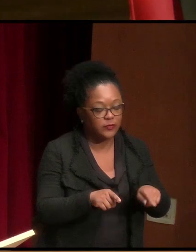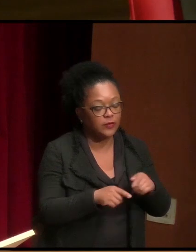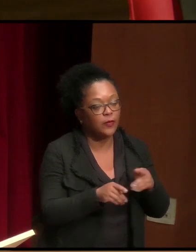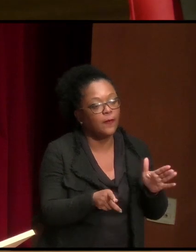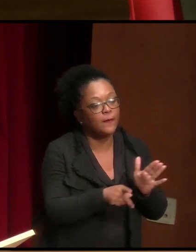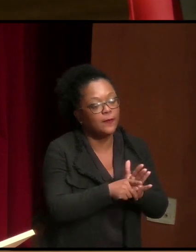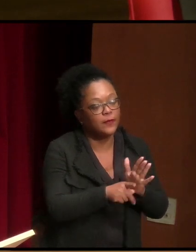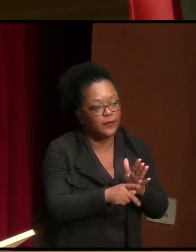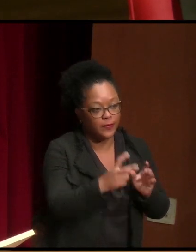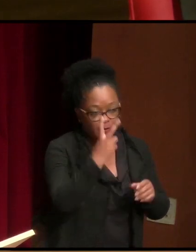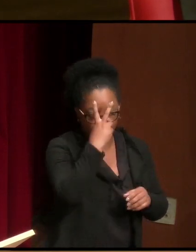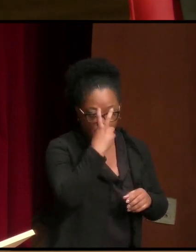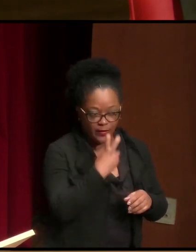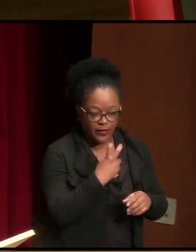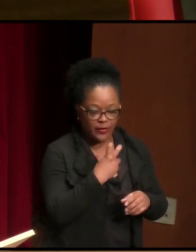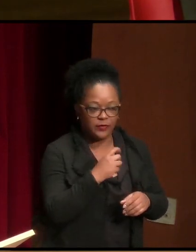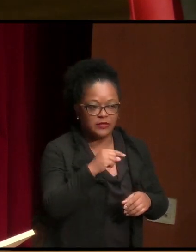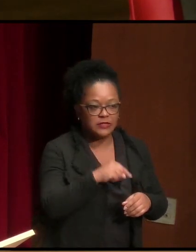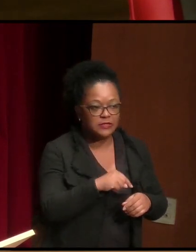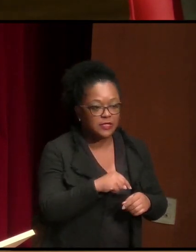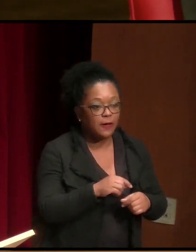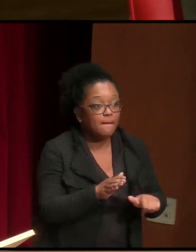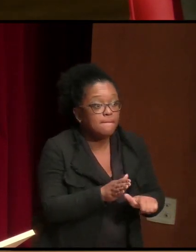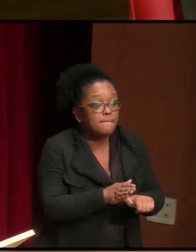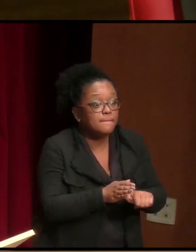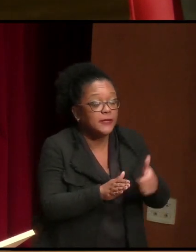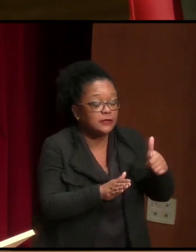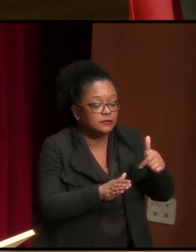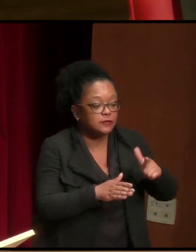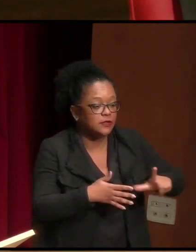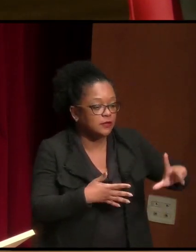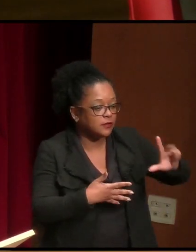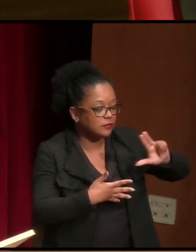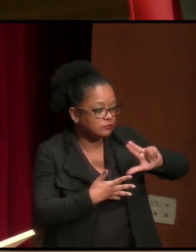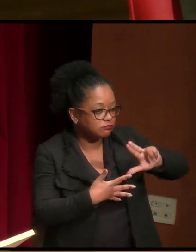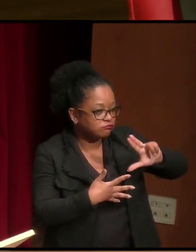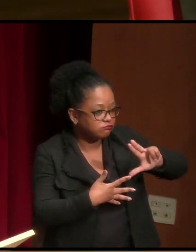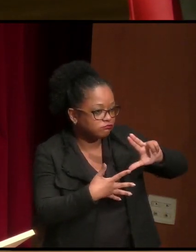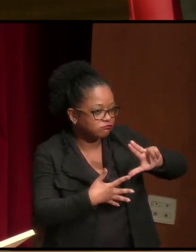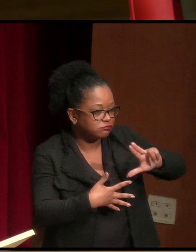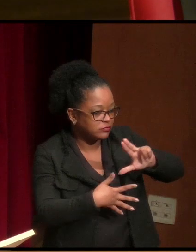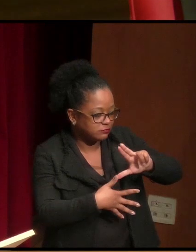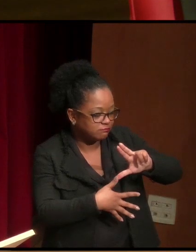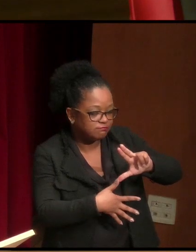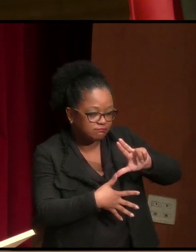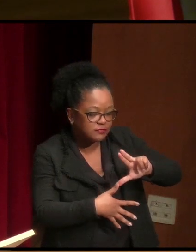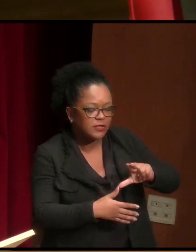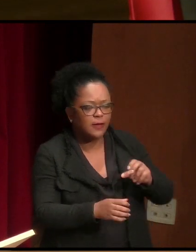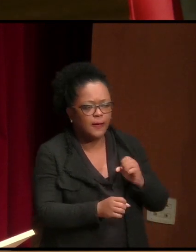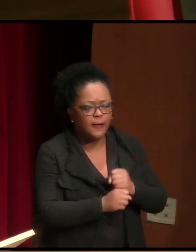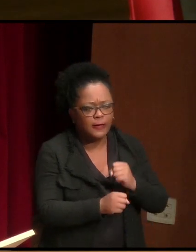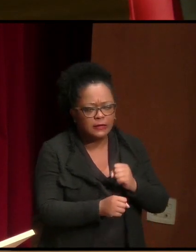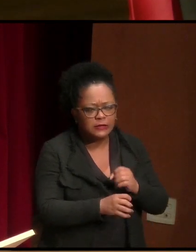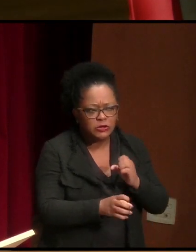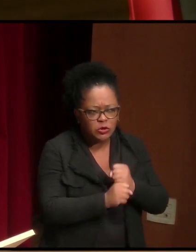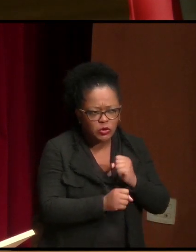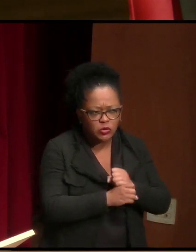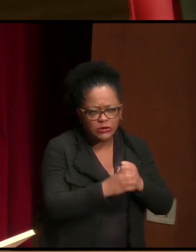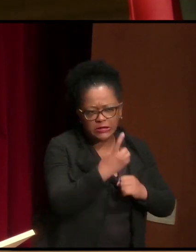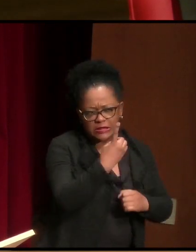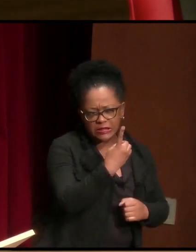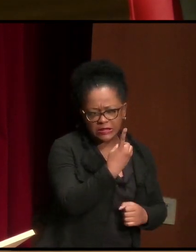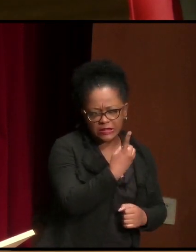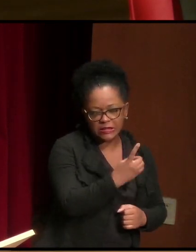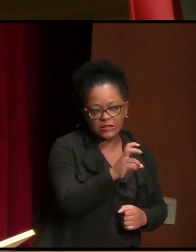Brasil. Olha. Aliás, esse é o primeiro encontro nacional da América Latina. Vai mobilizar aqui mais de 150 pessoas cegas aqui em São